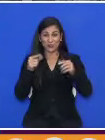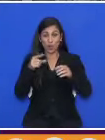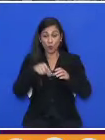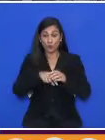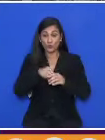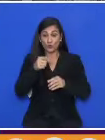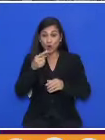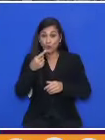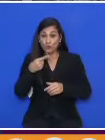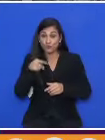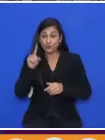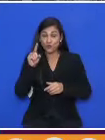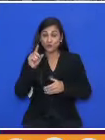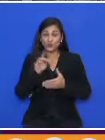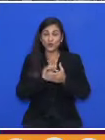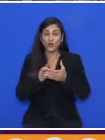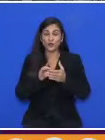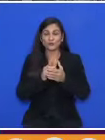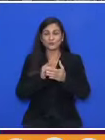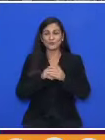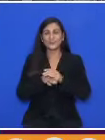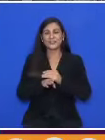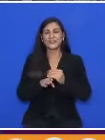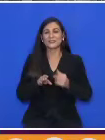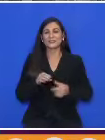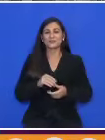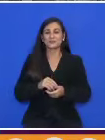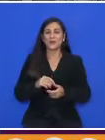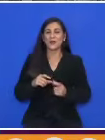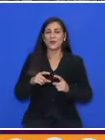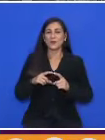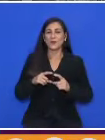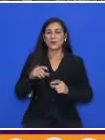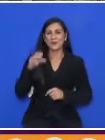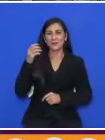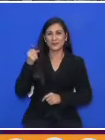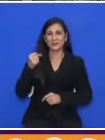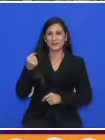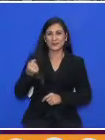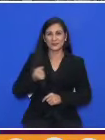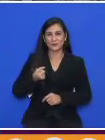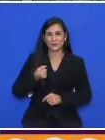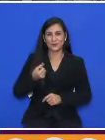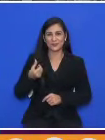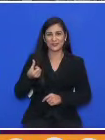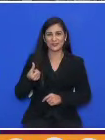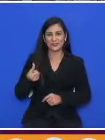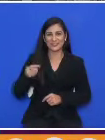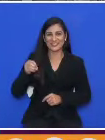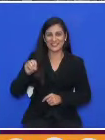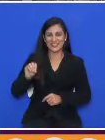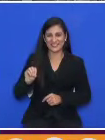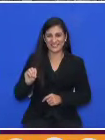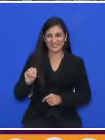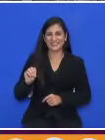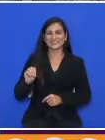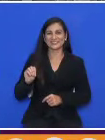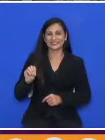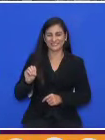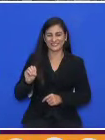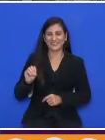e último número da Lotomania. Bola branca, número 60.